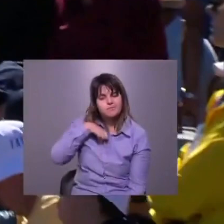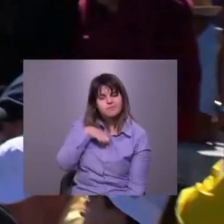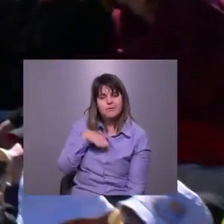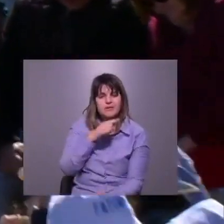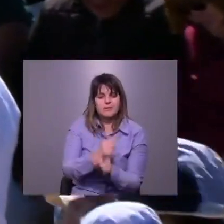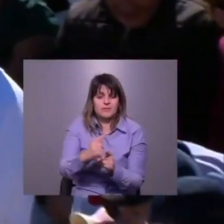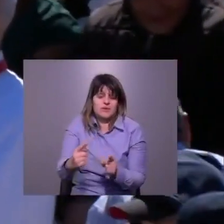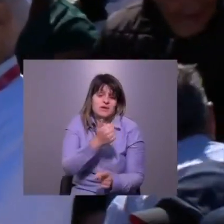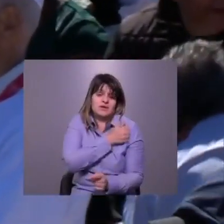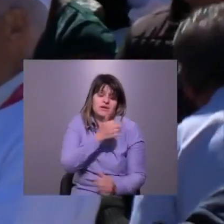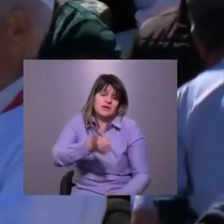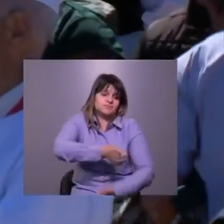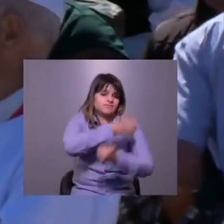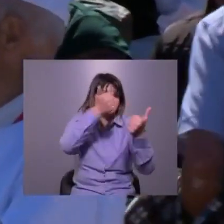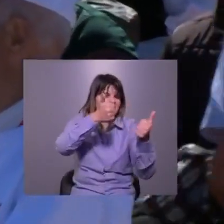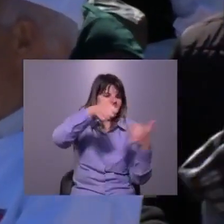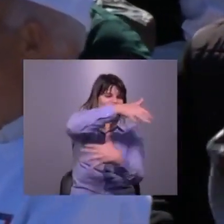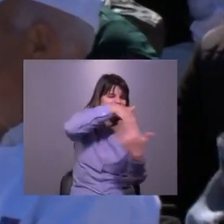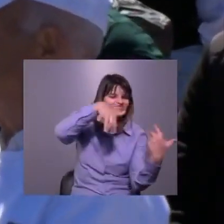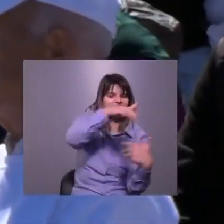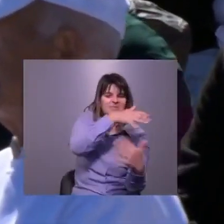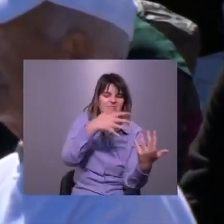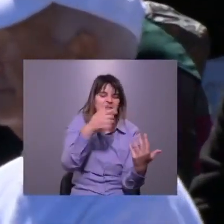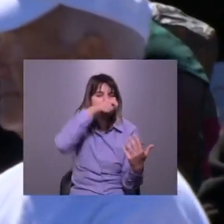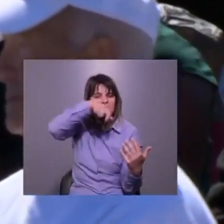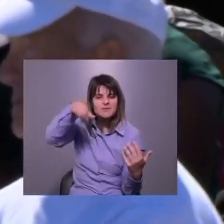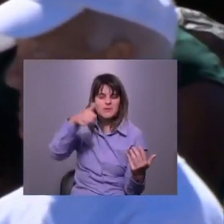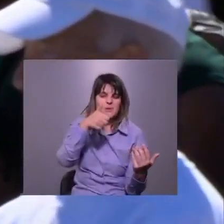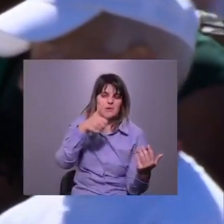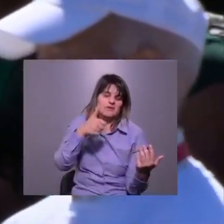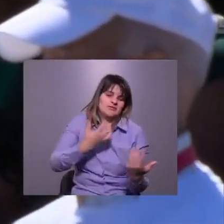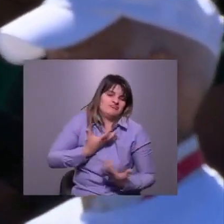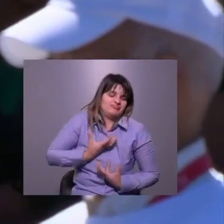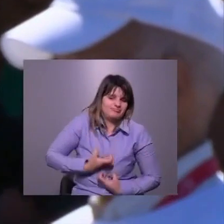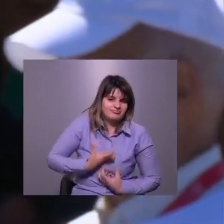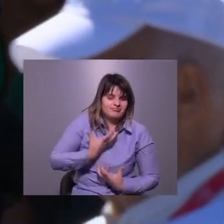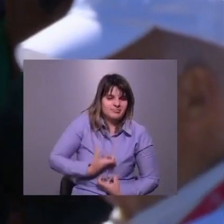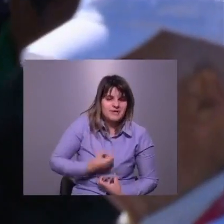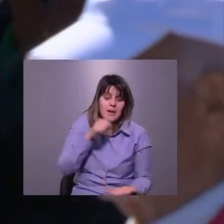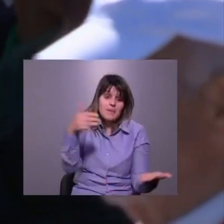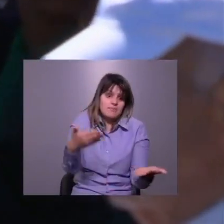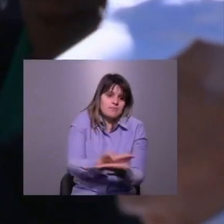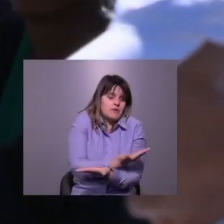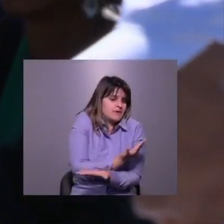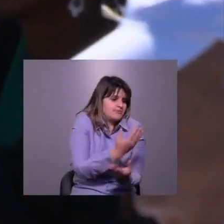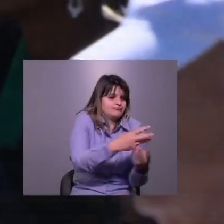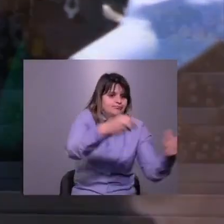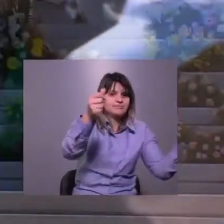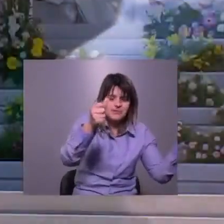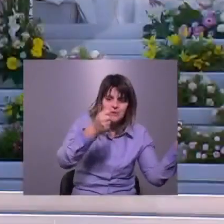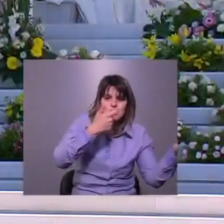numa cidade baseada na opressão, a morte que apaga e silencia tudo